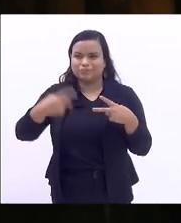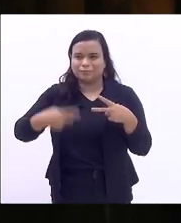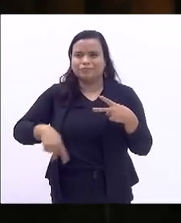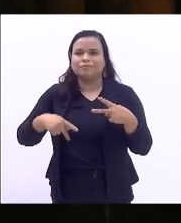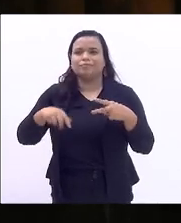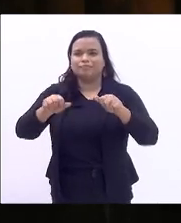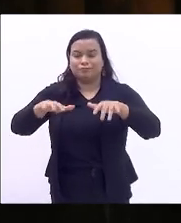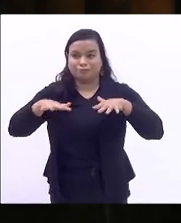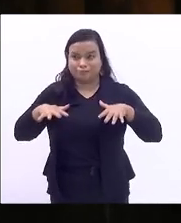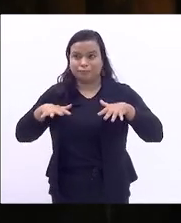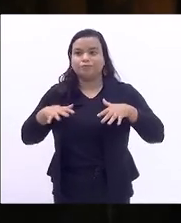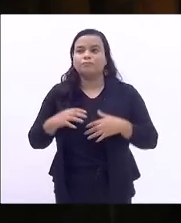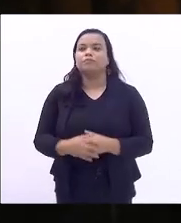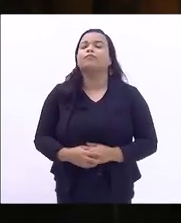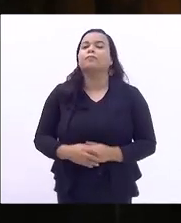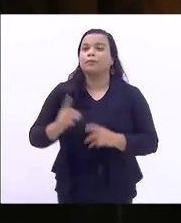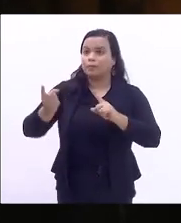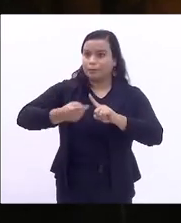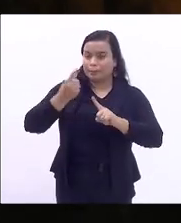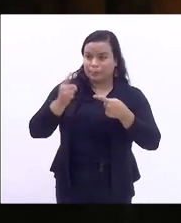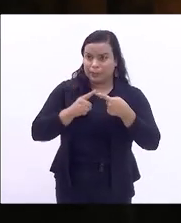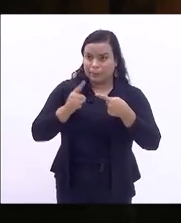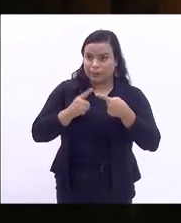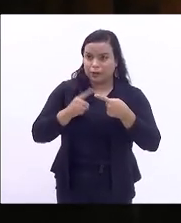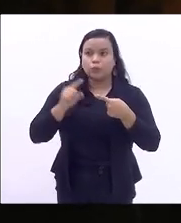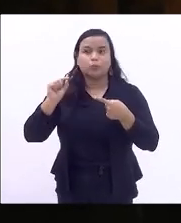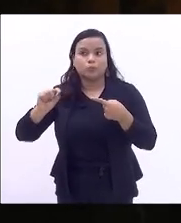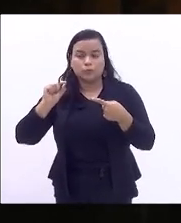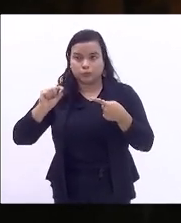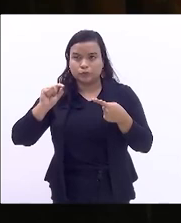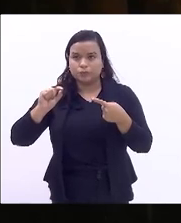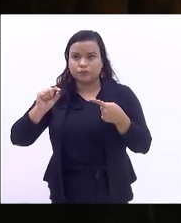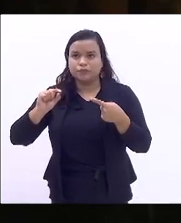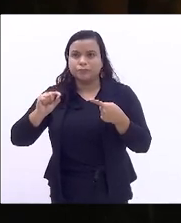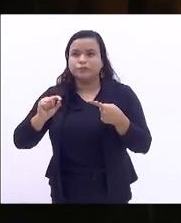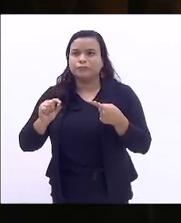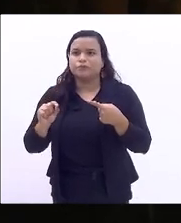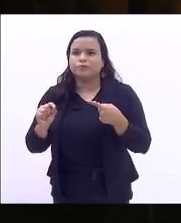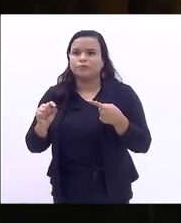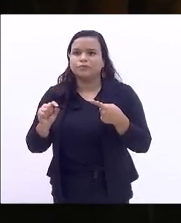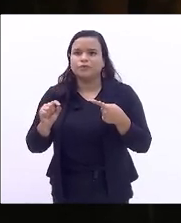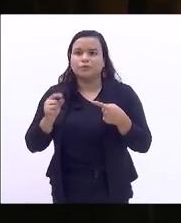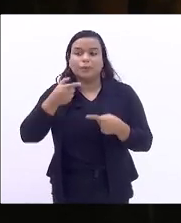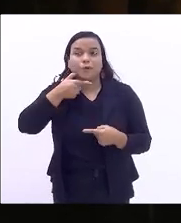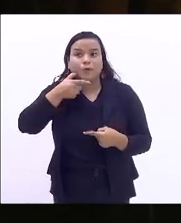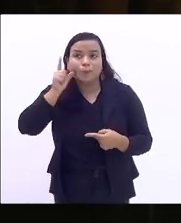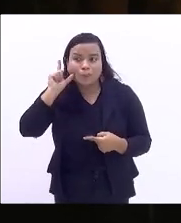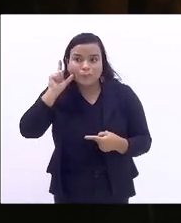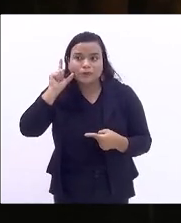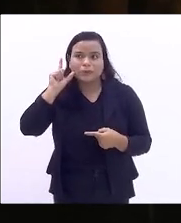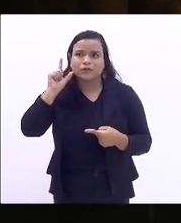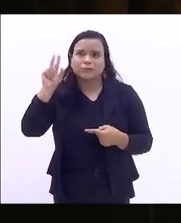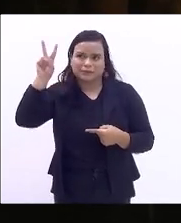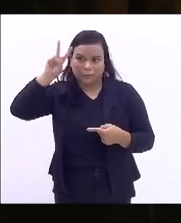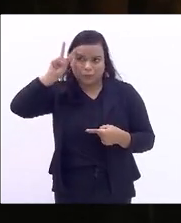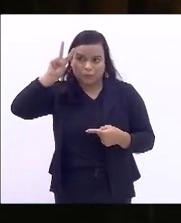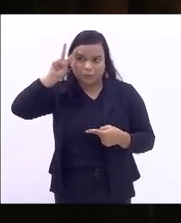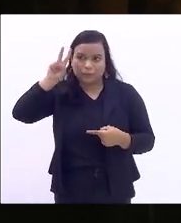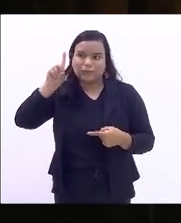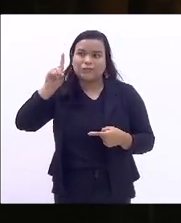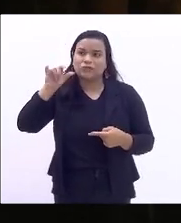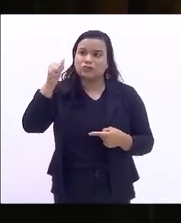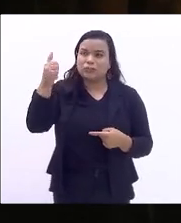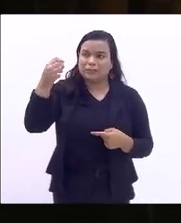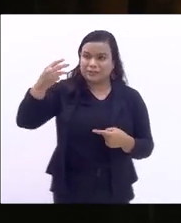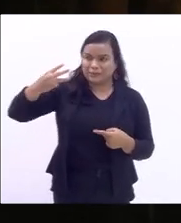Tribuna o primeiro que eu quero tratar é que no dia de ontem segunda-feira é